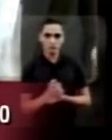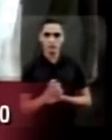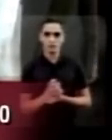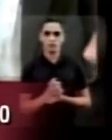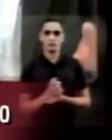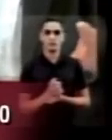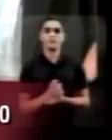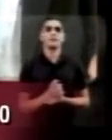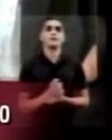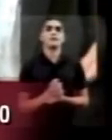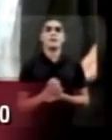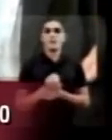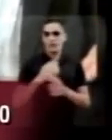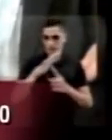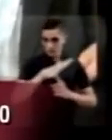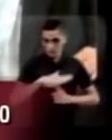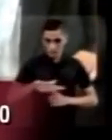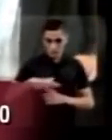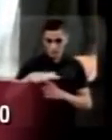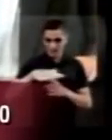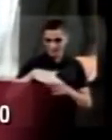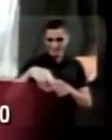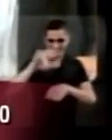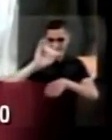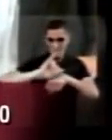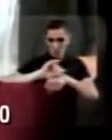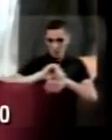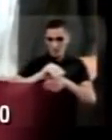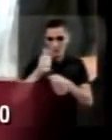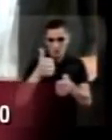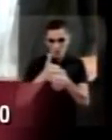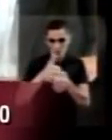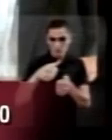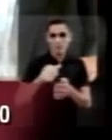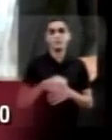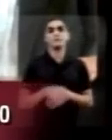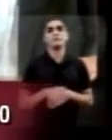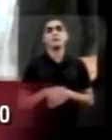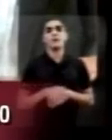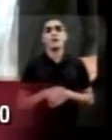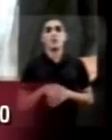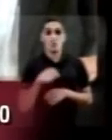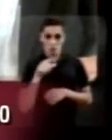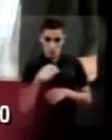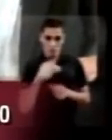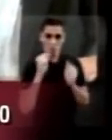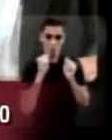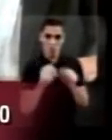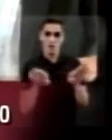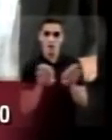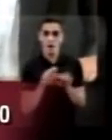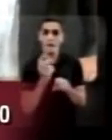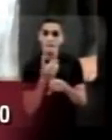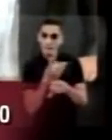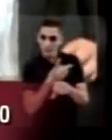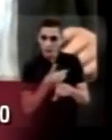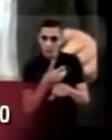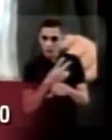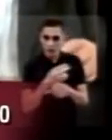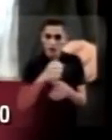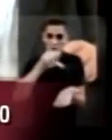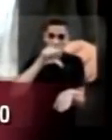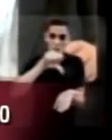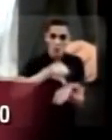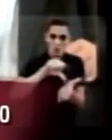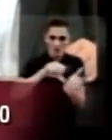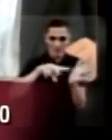do calçadão ali, que é a Praça Rui Barbosa, você poderá procurar espontaneamente também a UBS